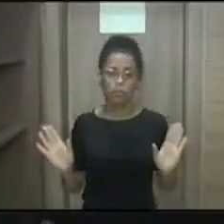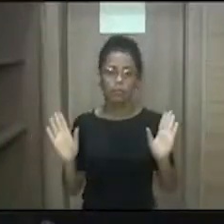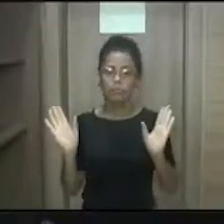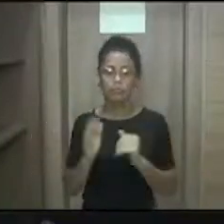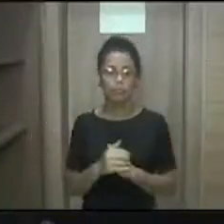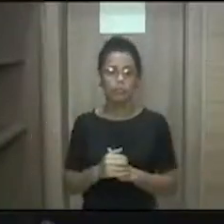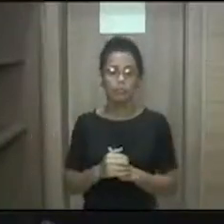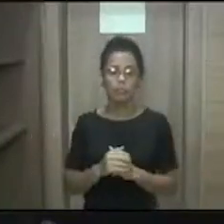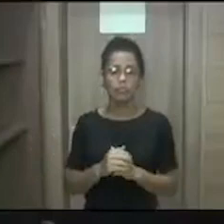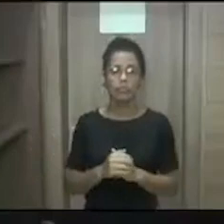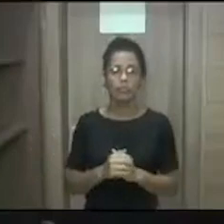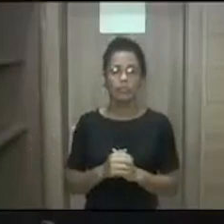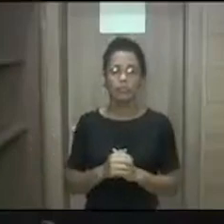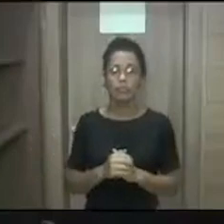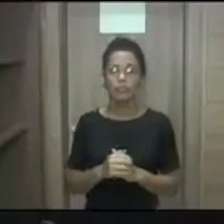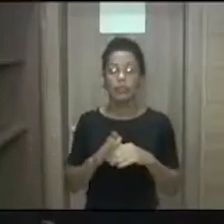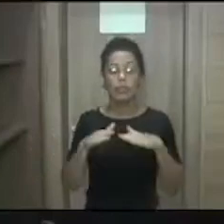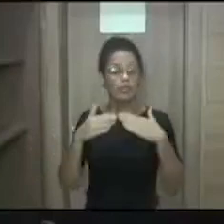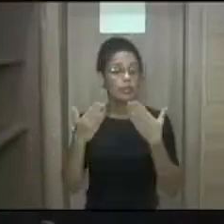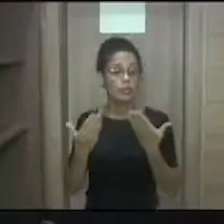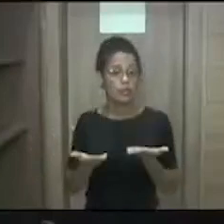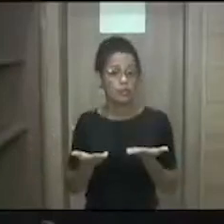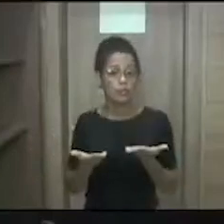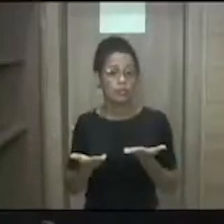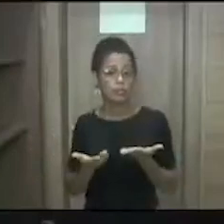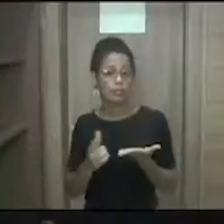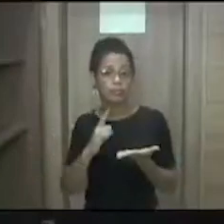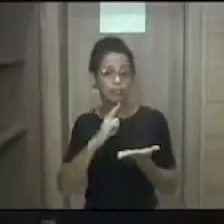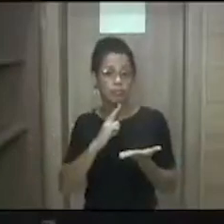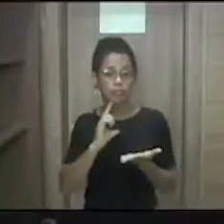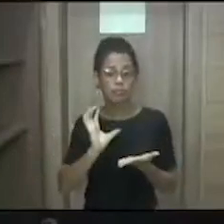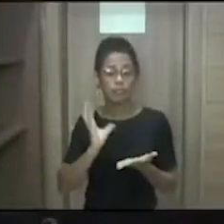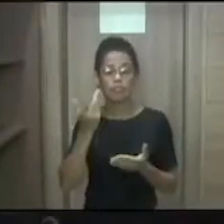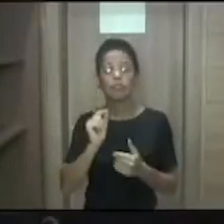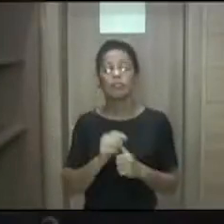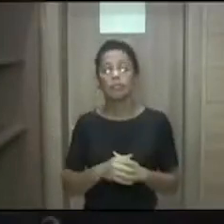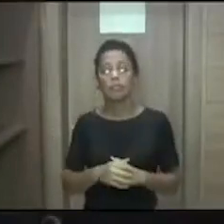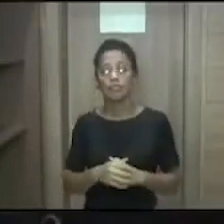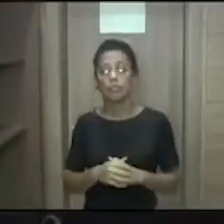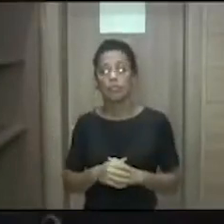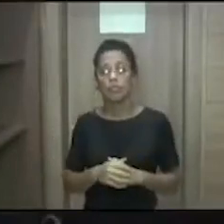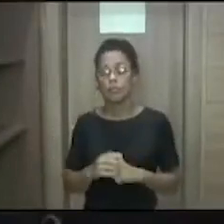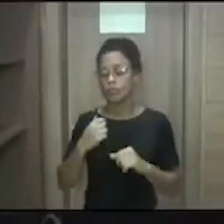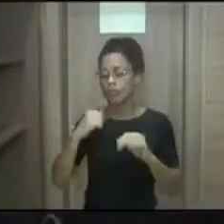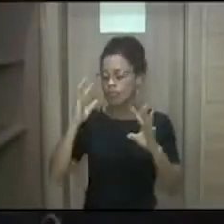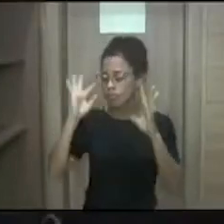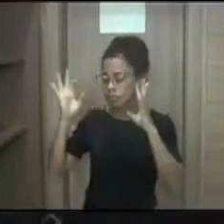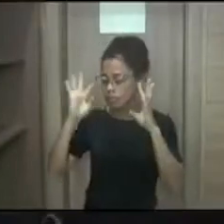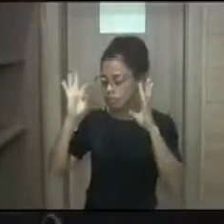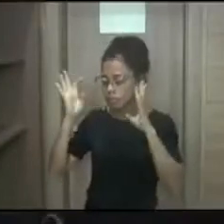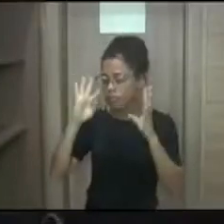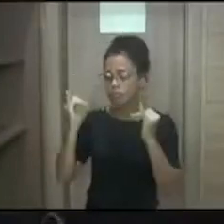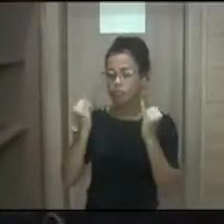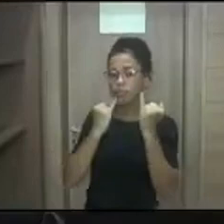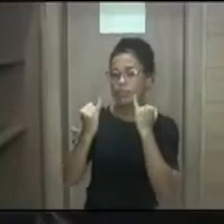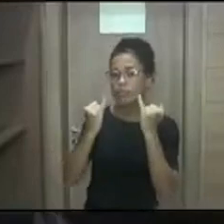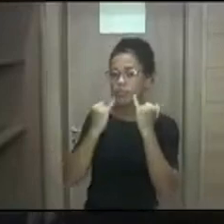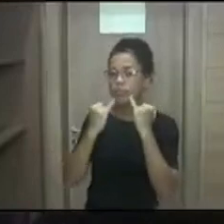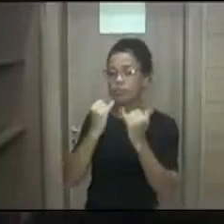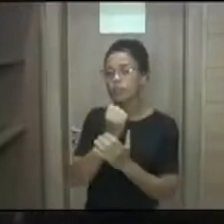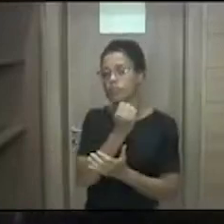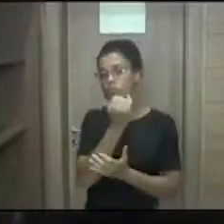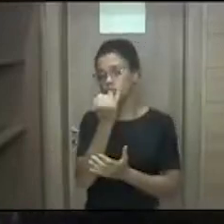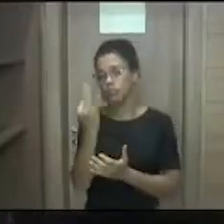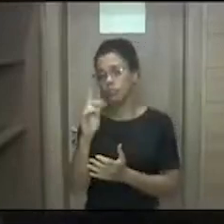montante que era repassado ao laboratório. E isso se refletiu na análise dos dados quantitativos. Então, a gente